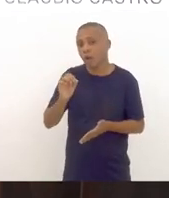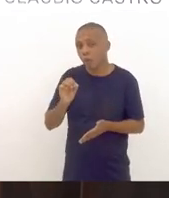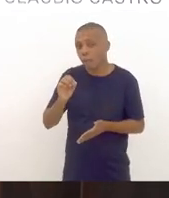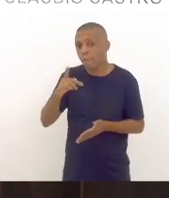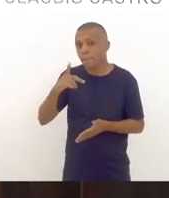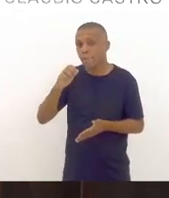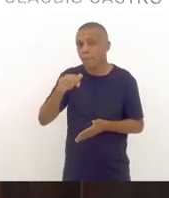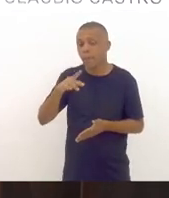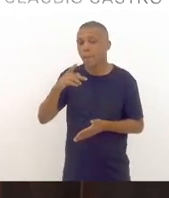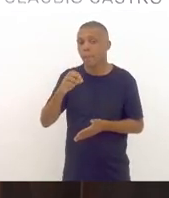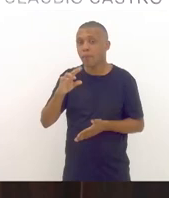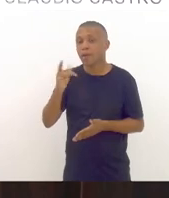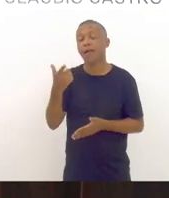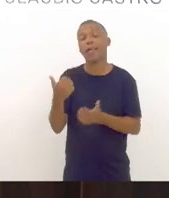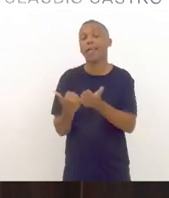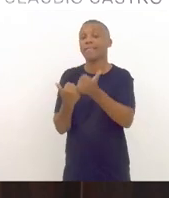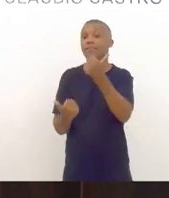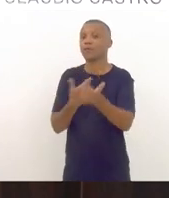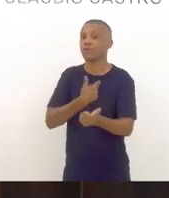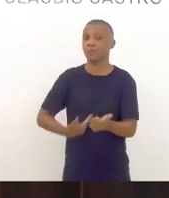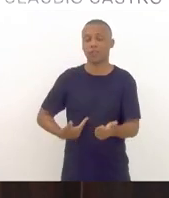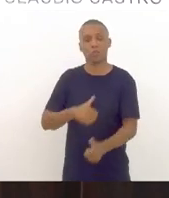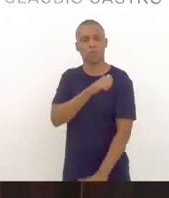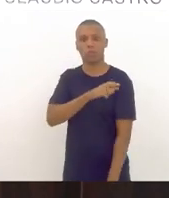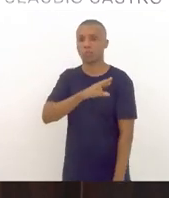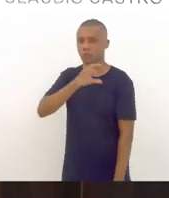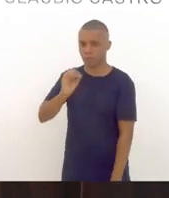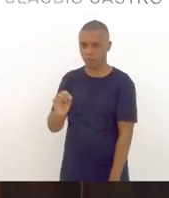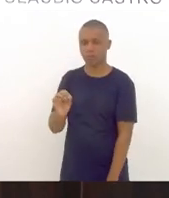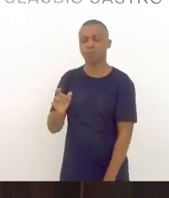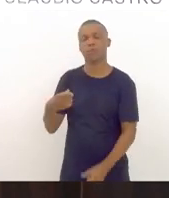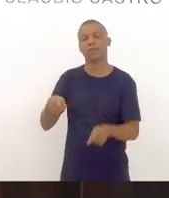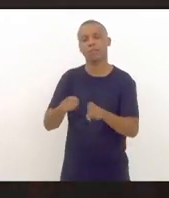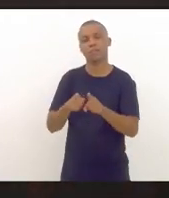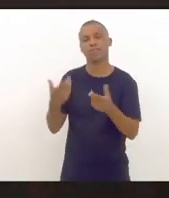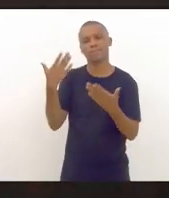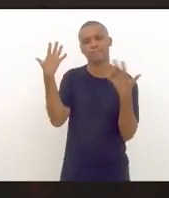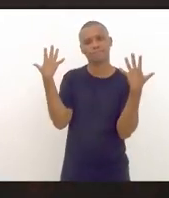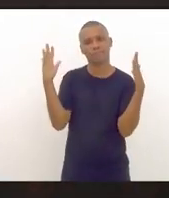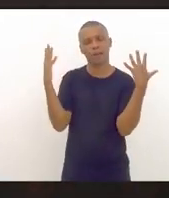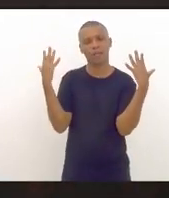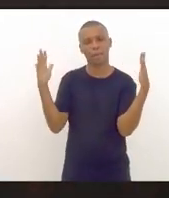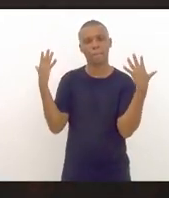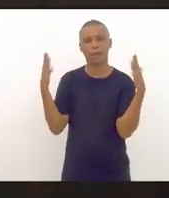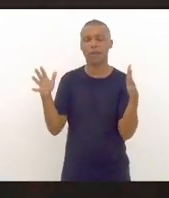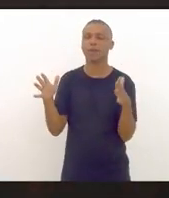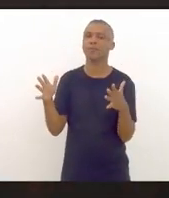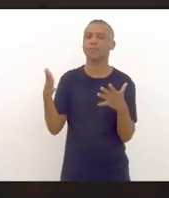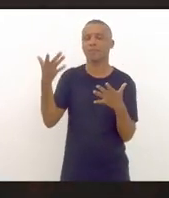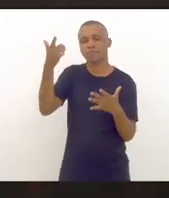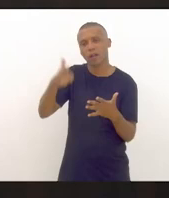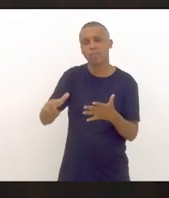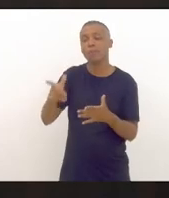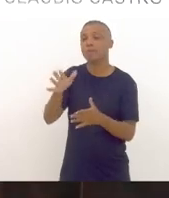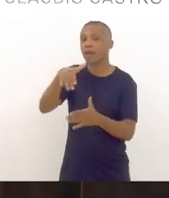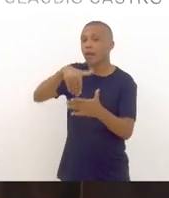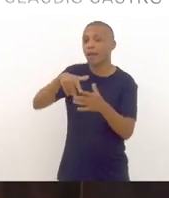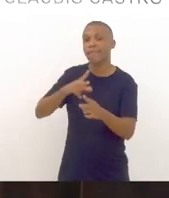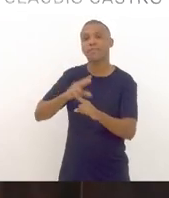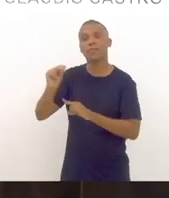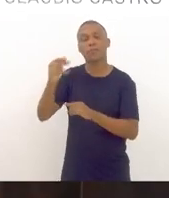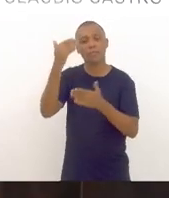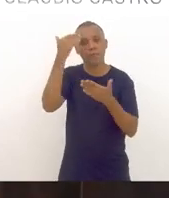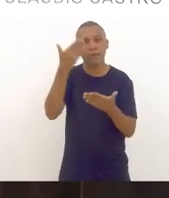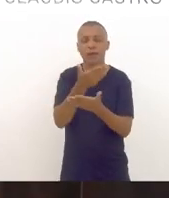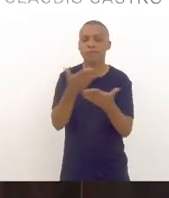quiser, vice-governador do Estado. E ao senhor também, governador, parabéns mais uma vez pela eleição. Muito obrigado pela presença